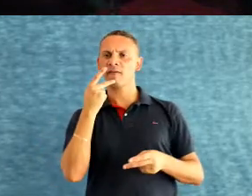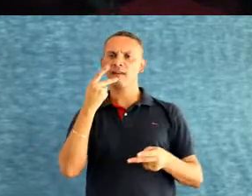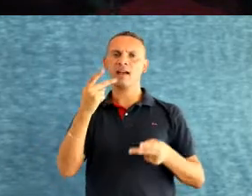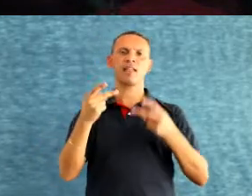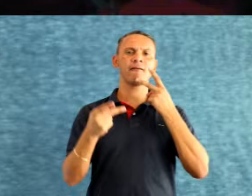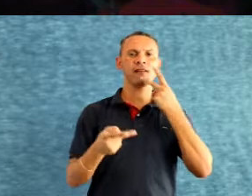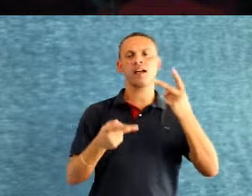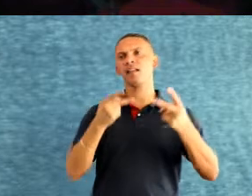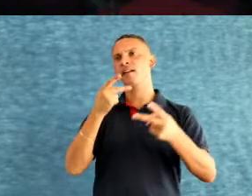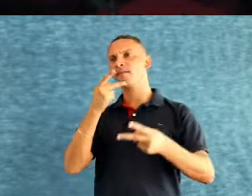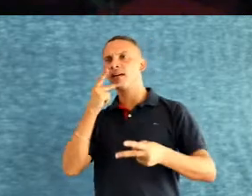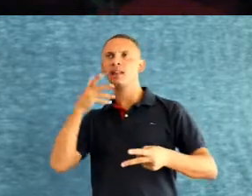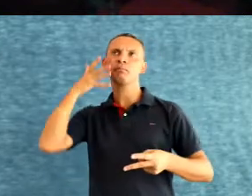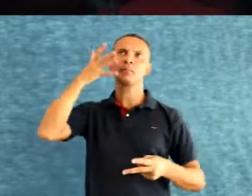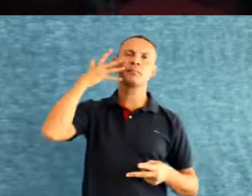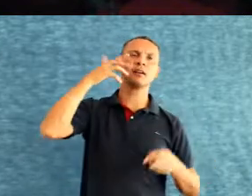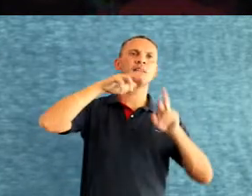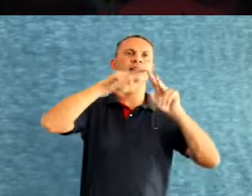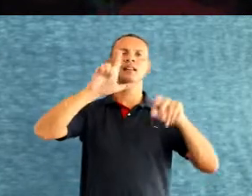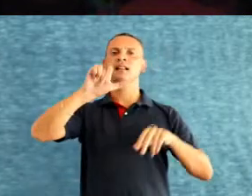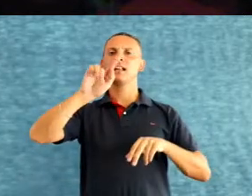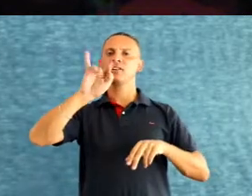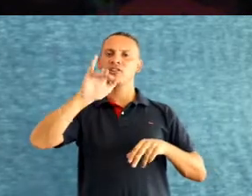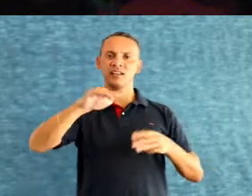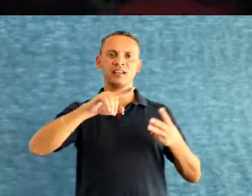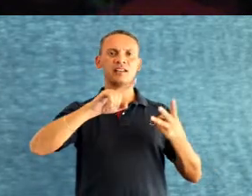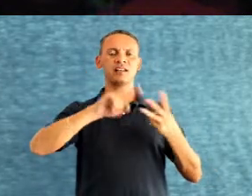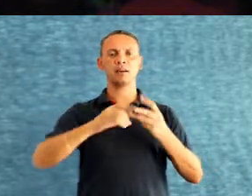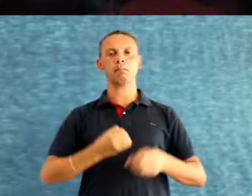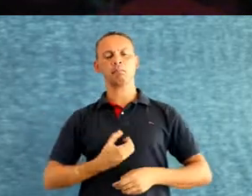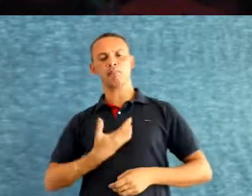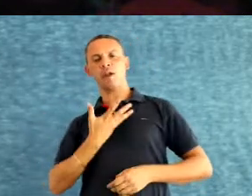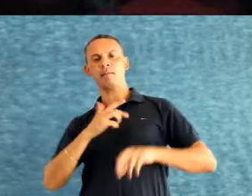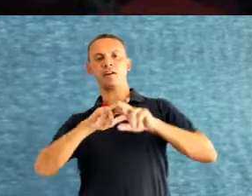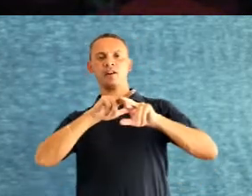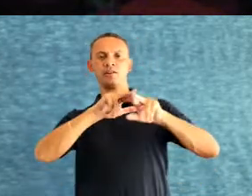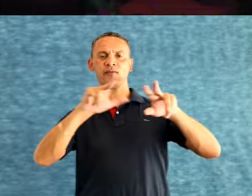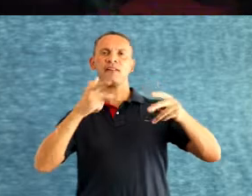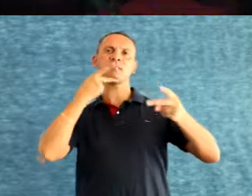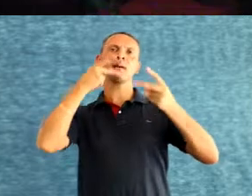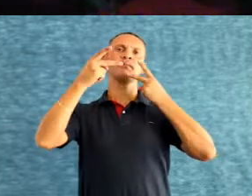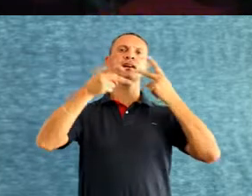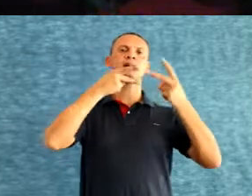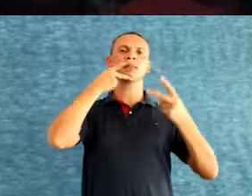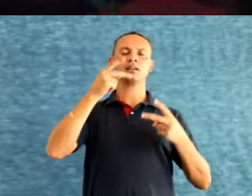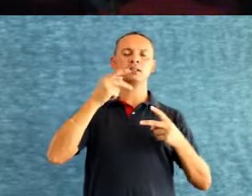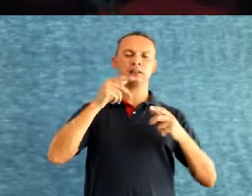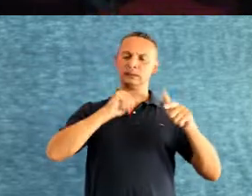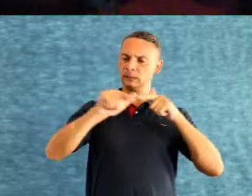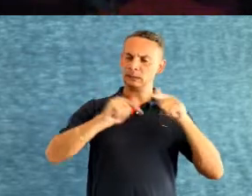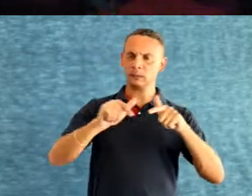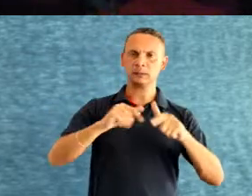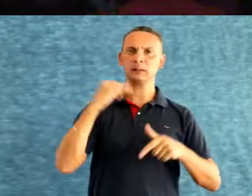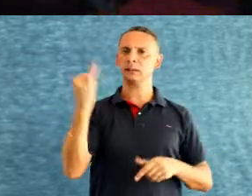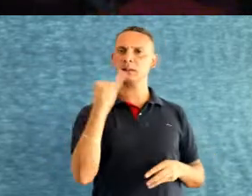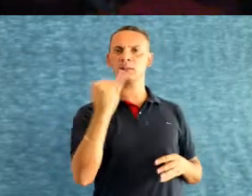declamaram em latim, declamaram poemas em várias línguas. Trabalhos de língua não faltaram, os de